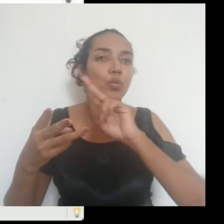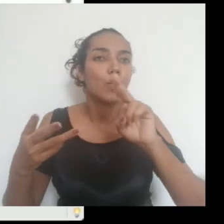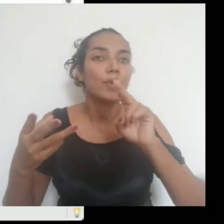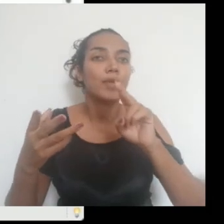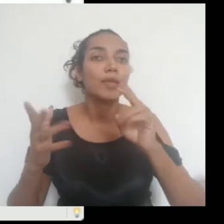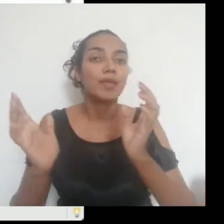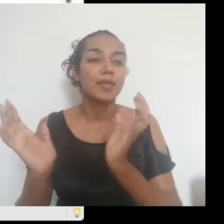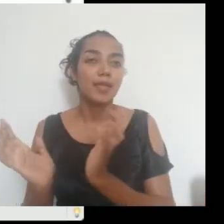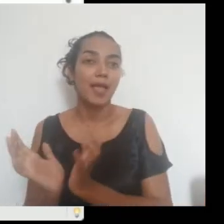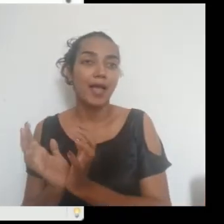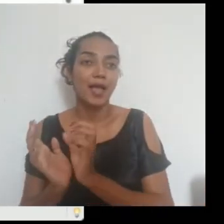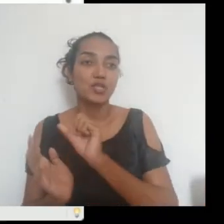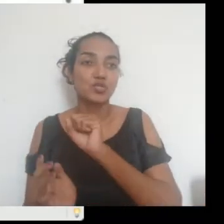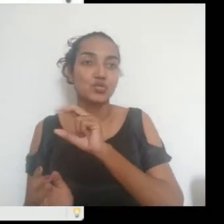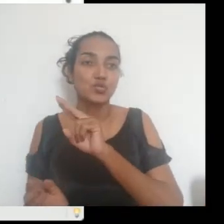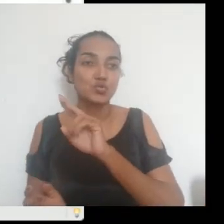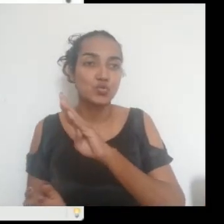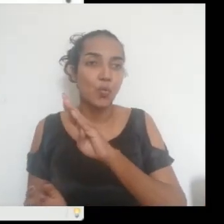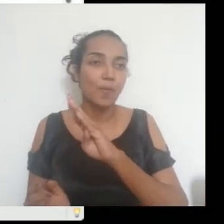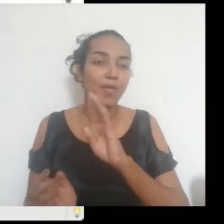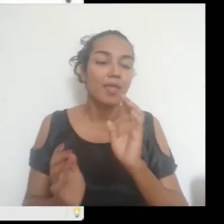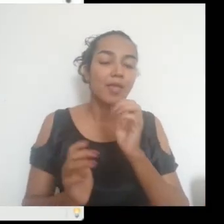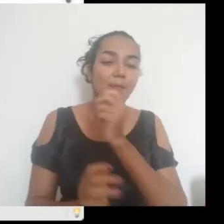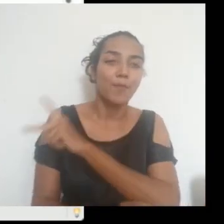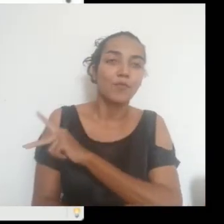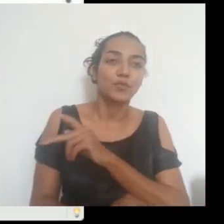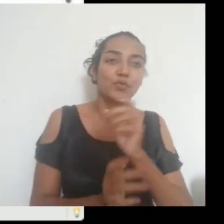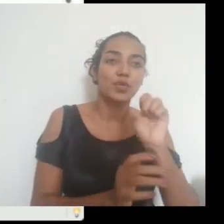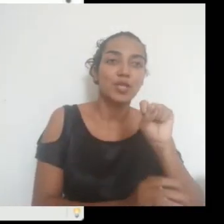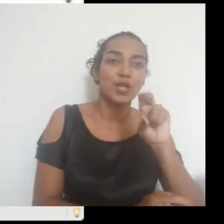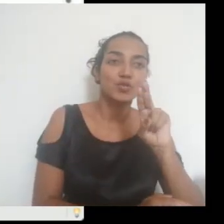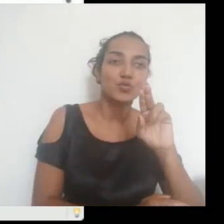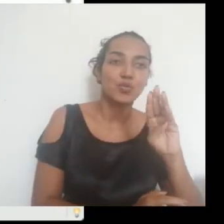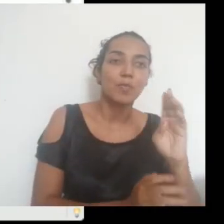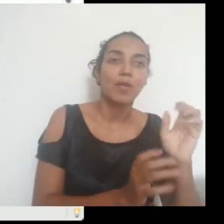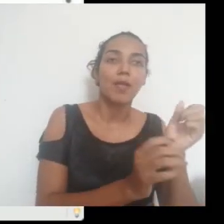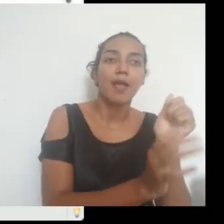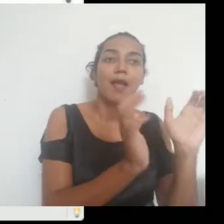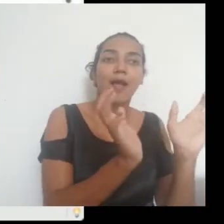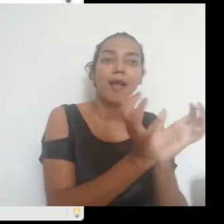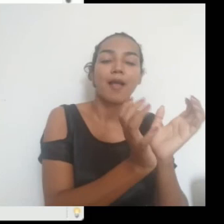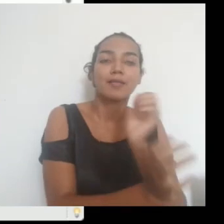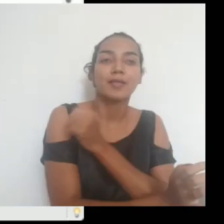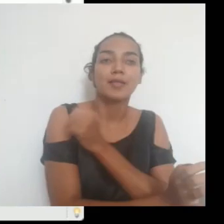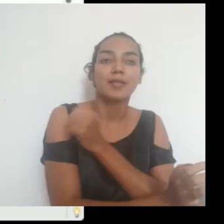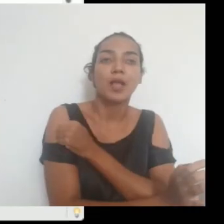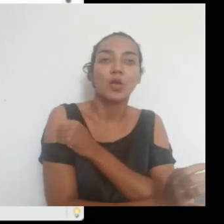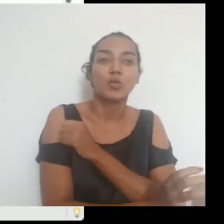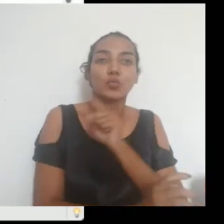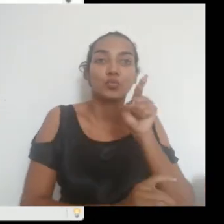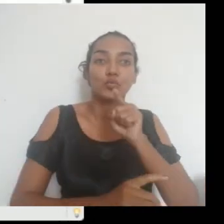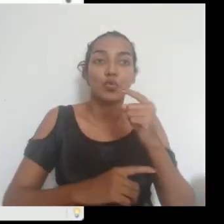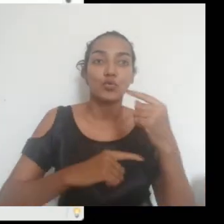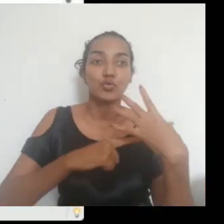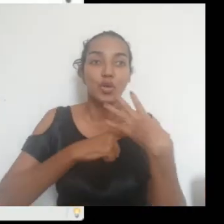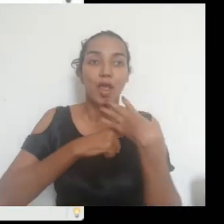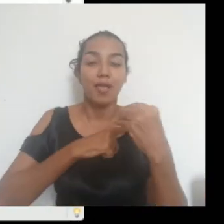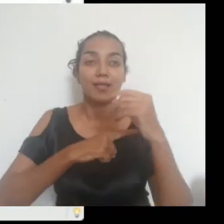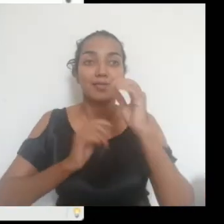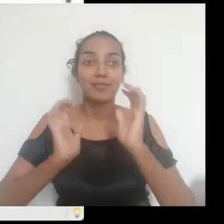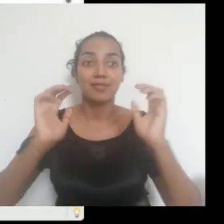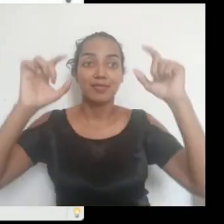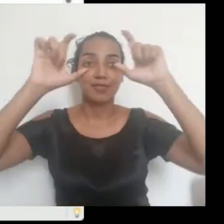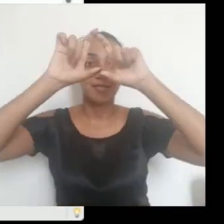aluno como a subclasse professor passaram a herdar de pessoa e automaticamente eles têm agora todos